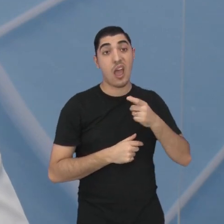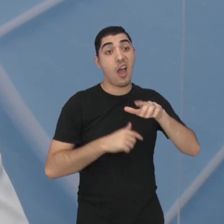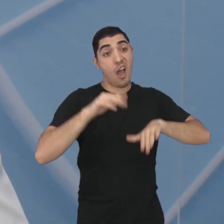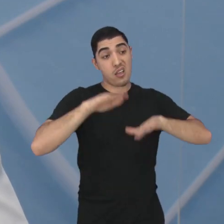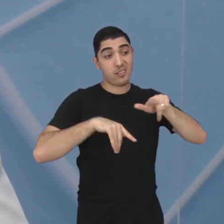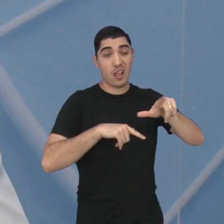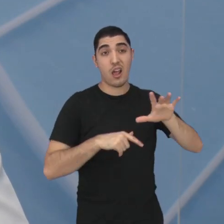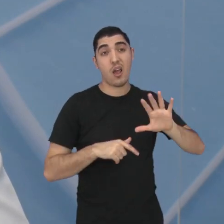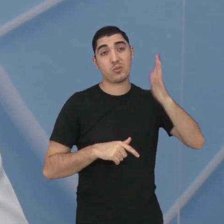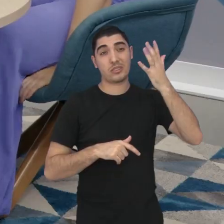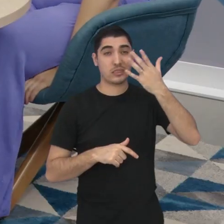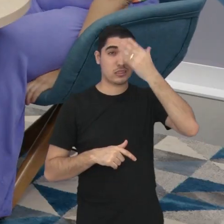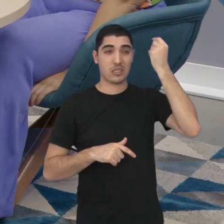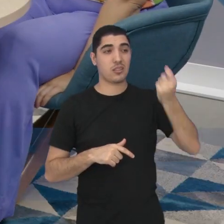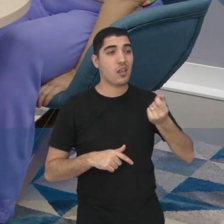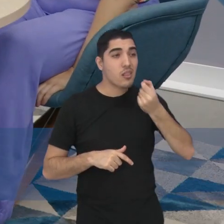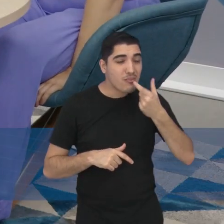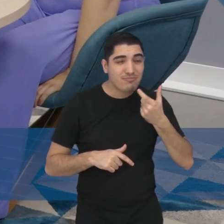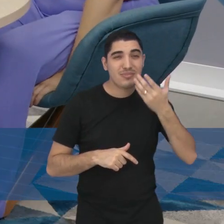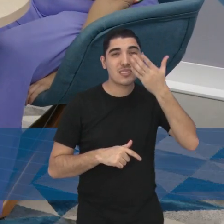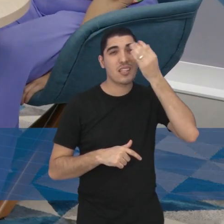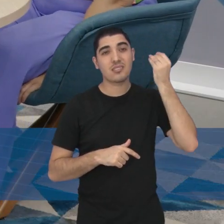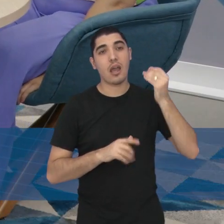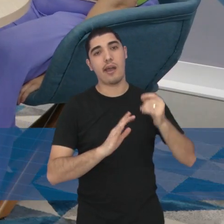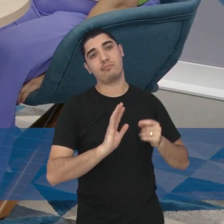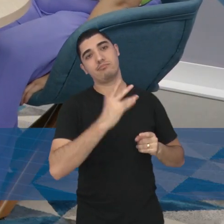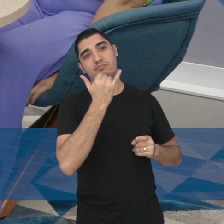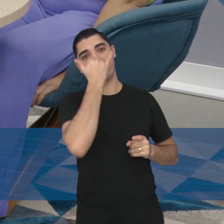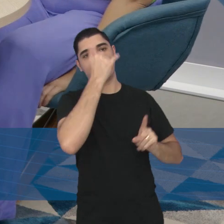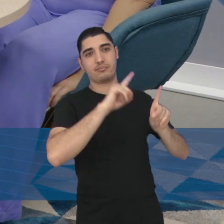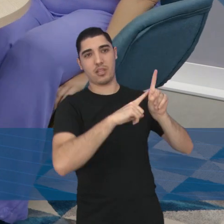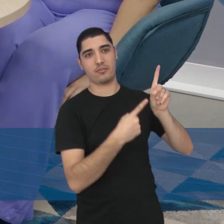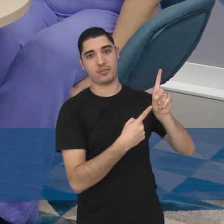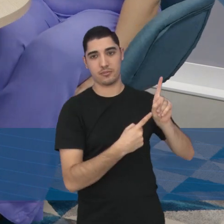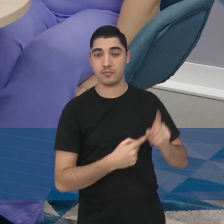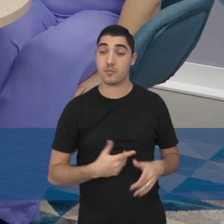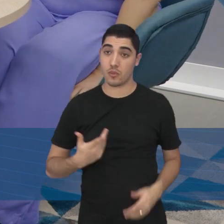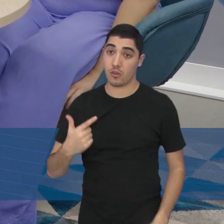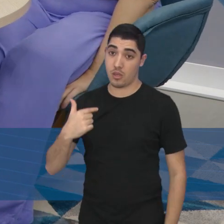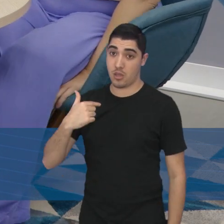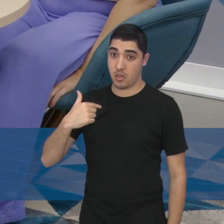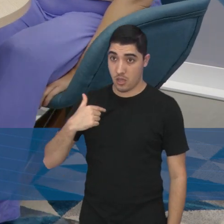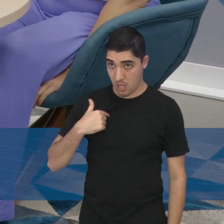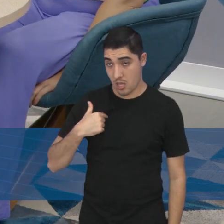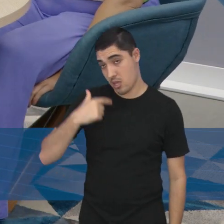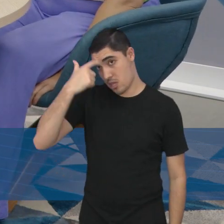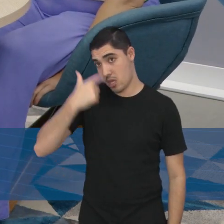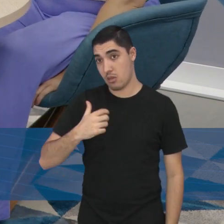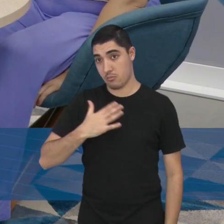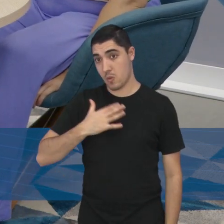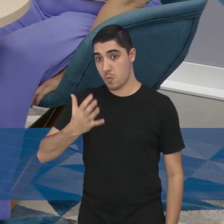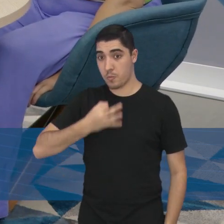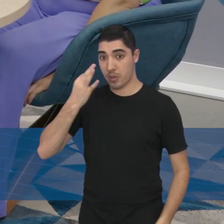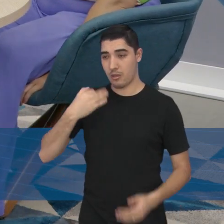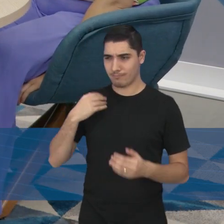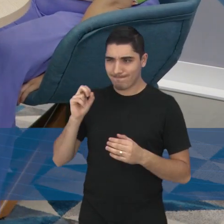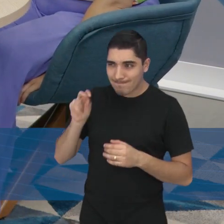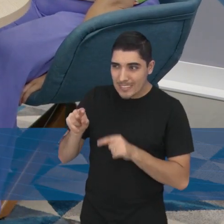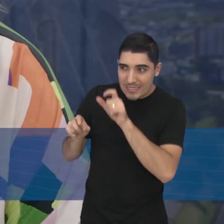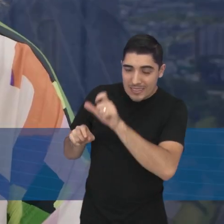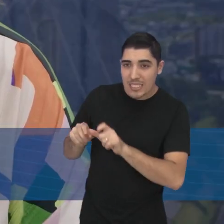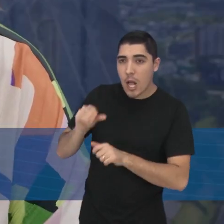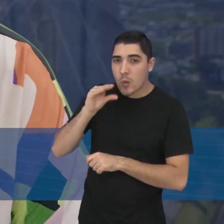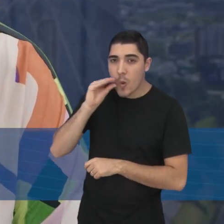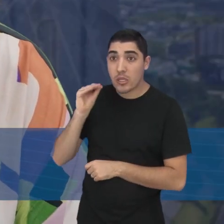acaba engravidando, né? É assim, né, o que eu fazia, o que eu faço quando eu tô nessa situação.